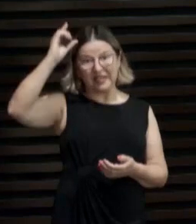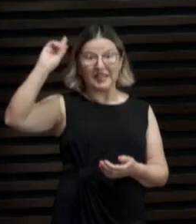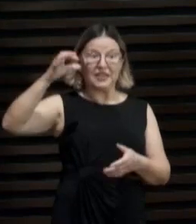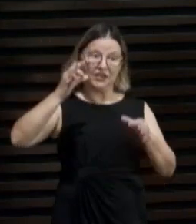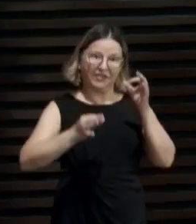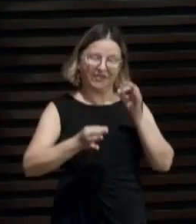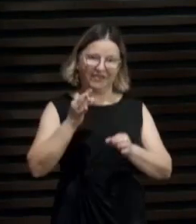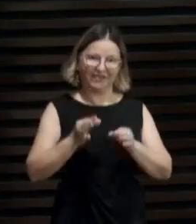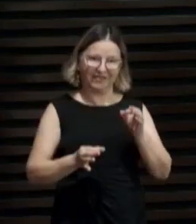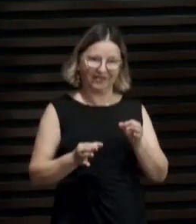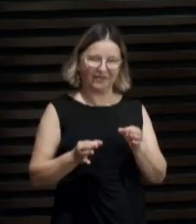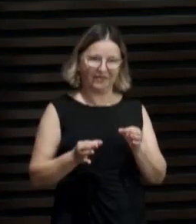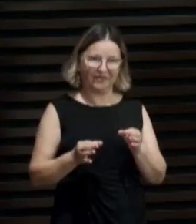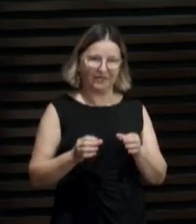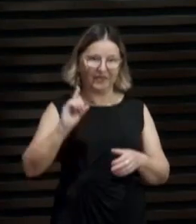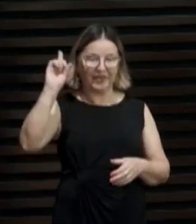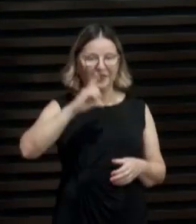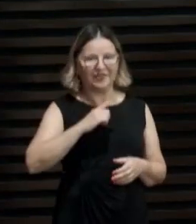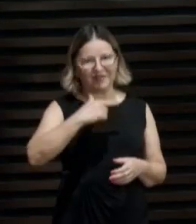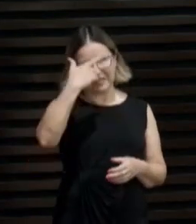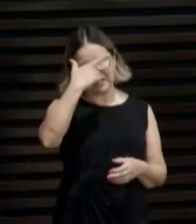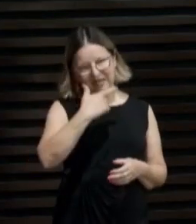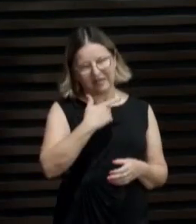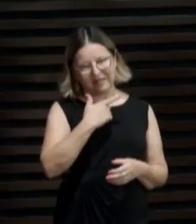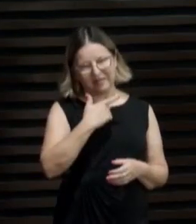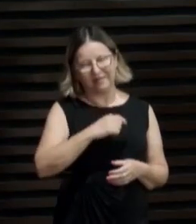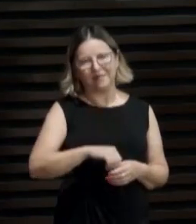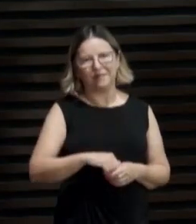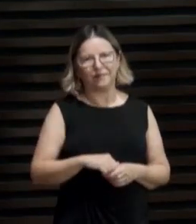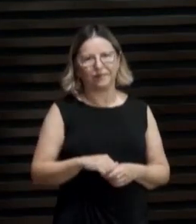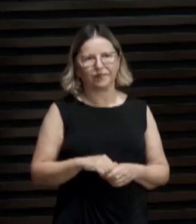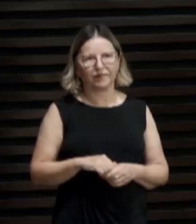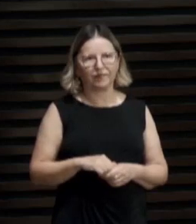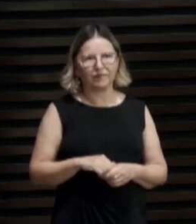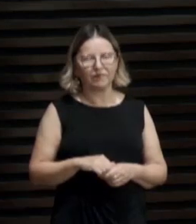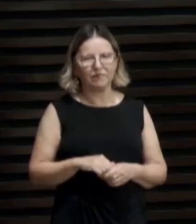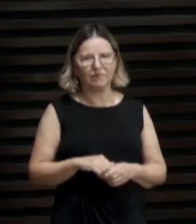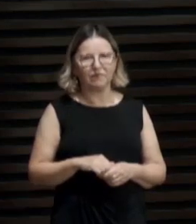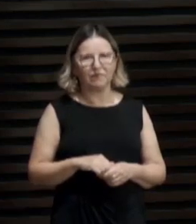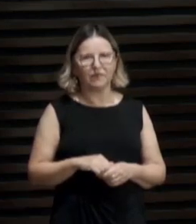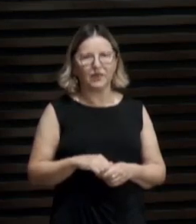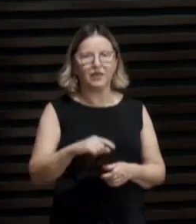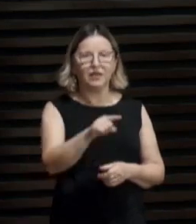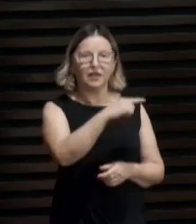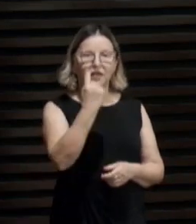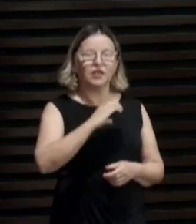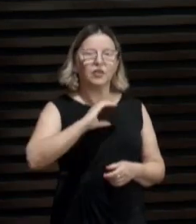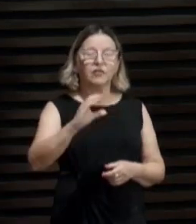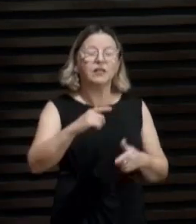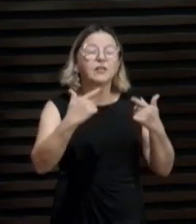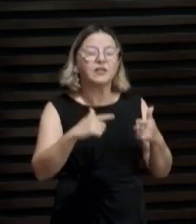justo, Deus tem caráter. E onde nós estamos colocando a nossa confiança?